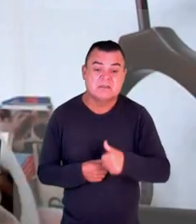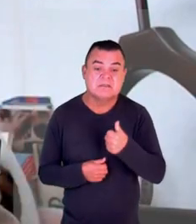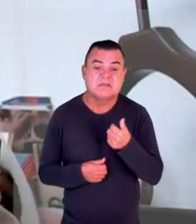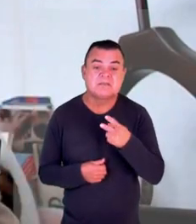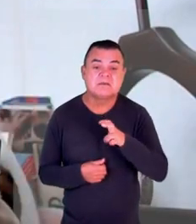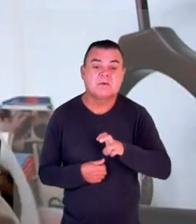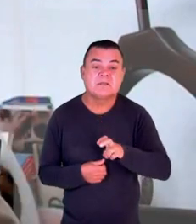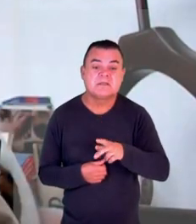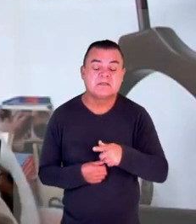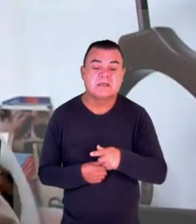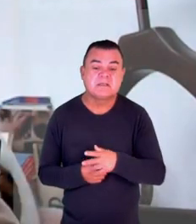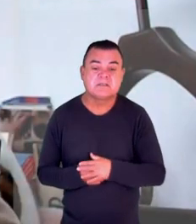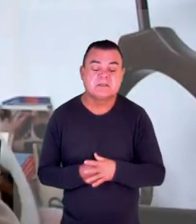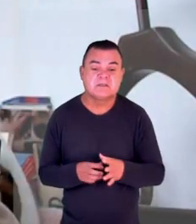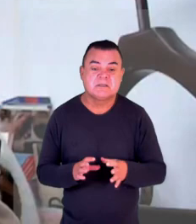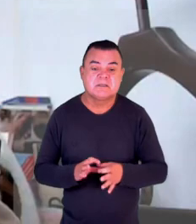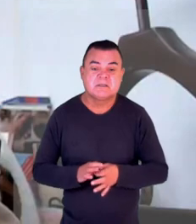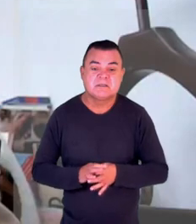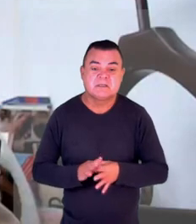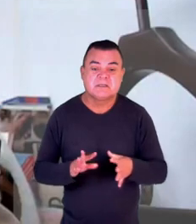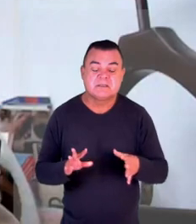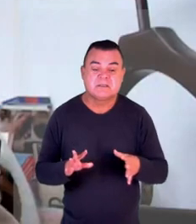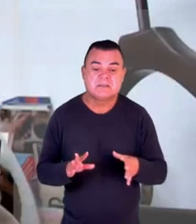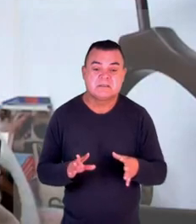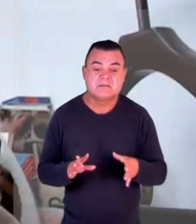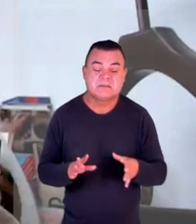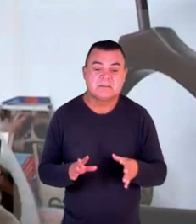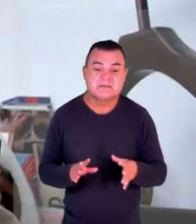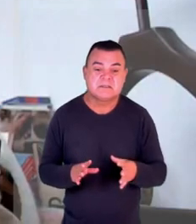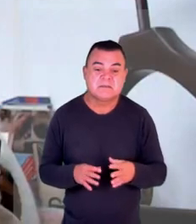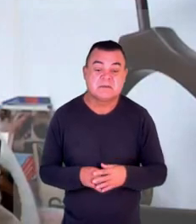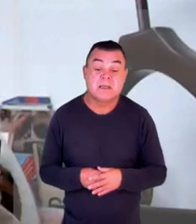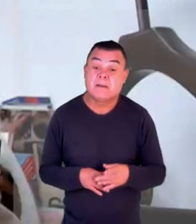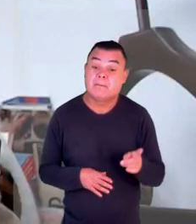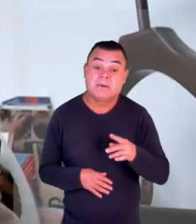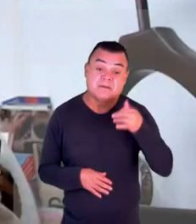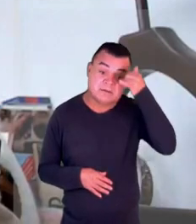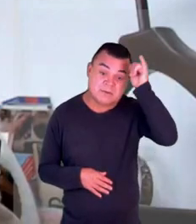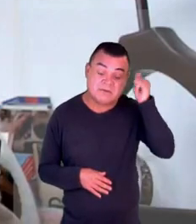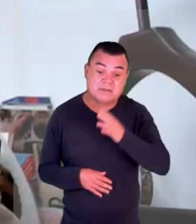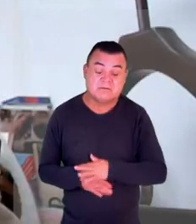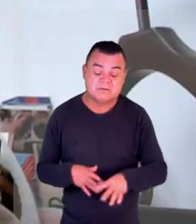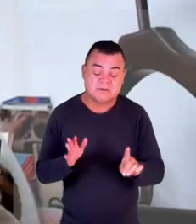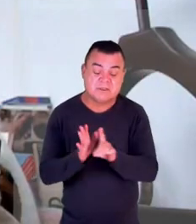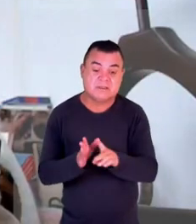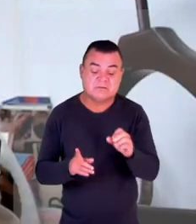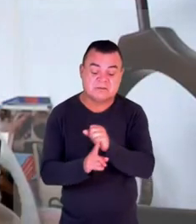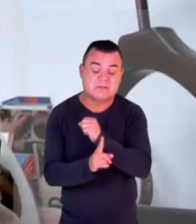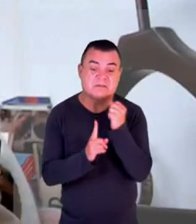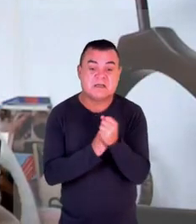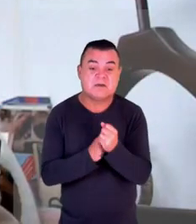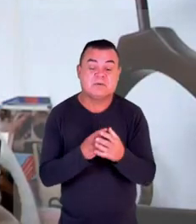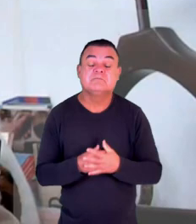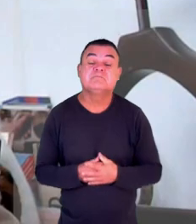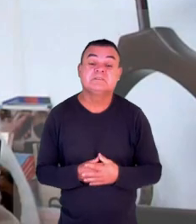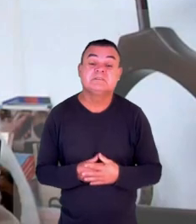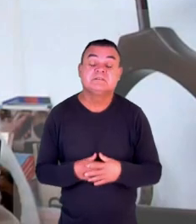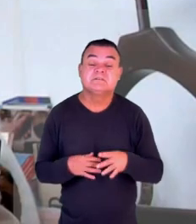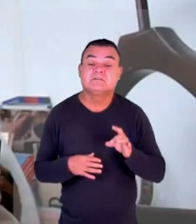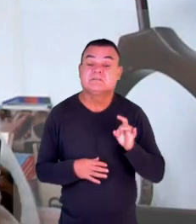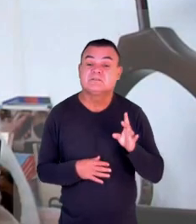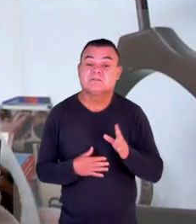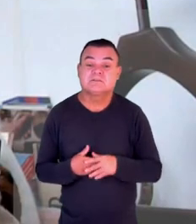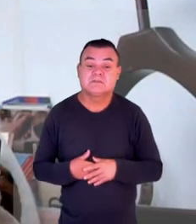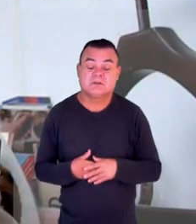à alimentação e não foi previsto lá nos direitos sociais né é o que só se restabeleceu eh eh